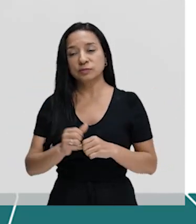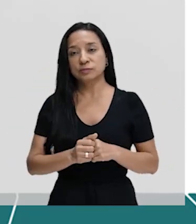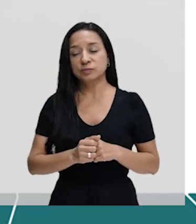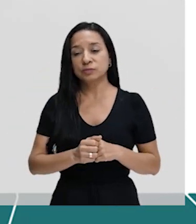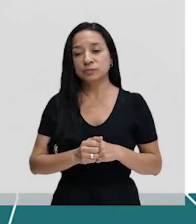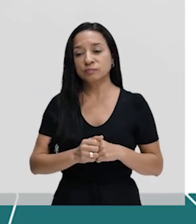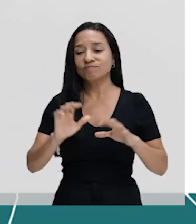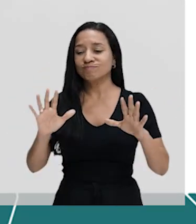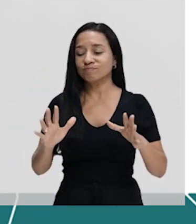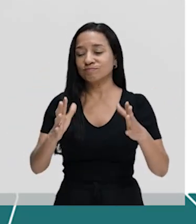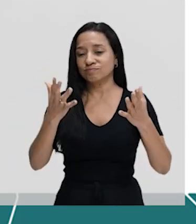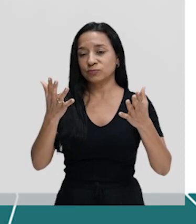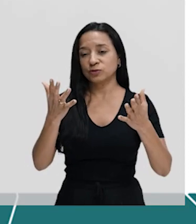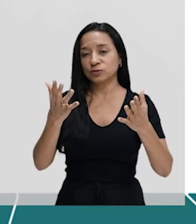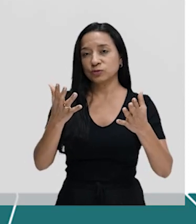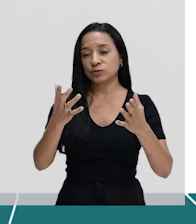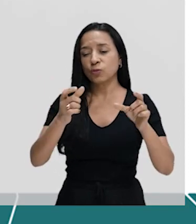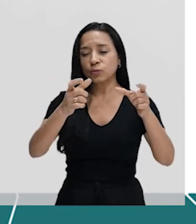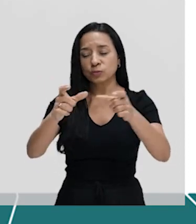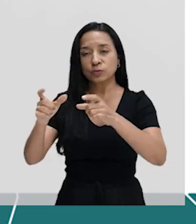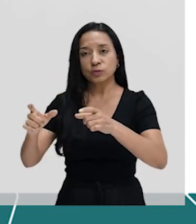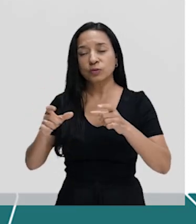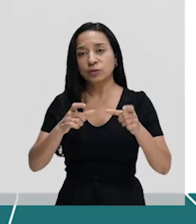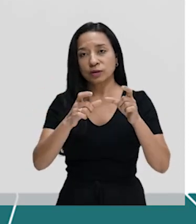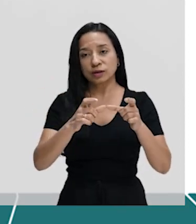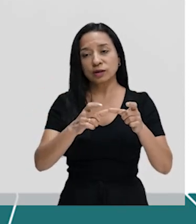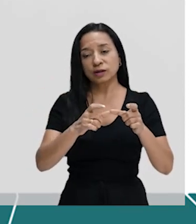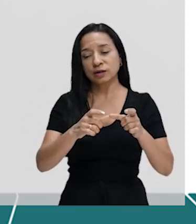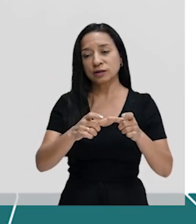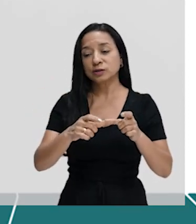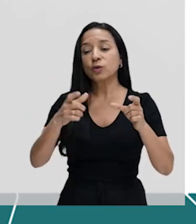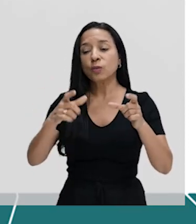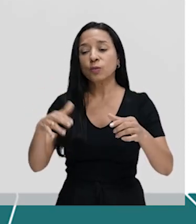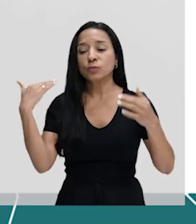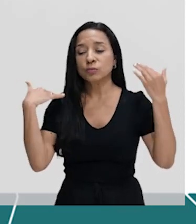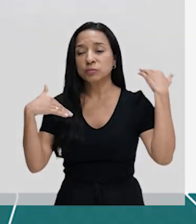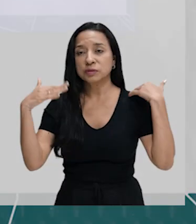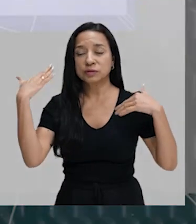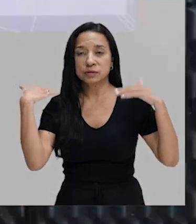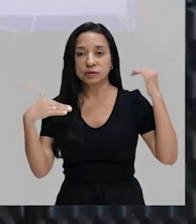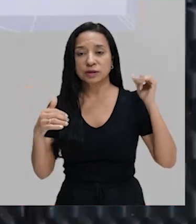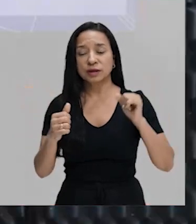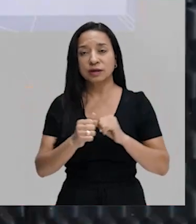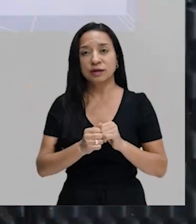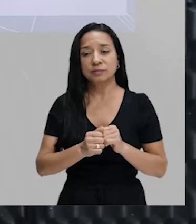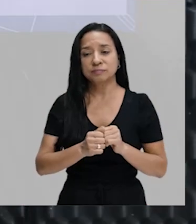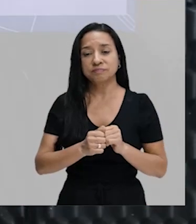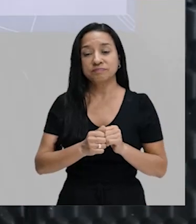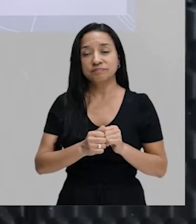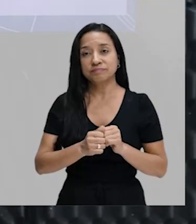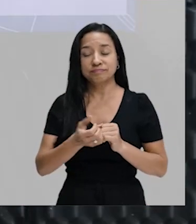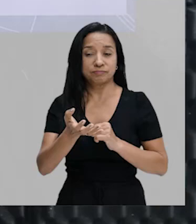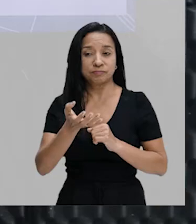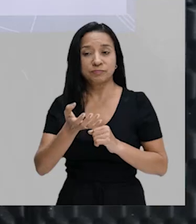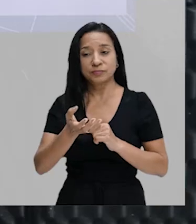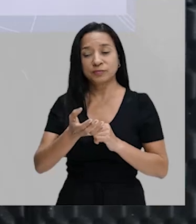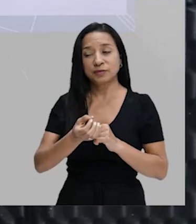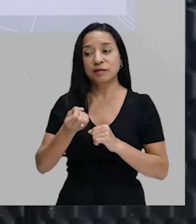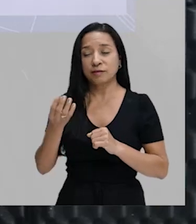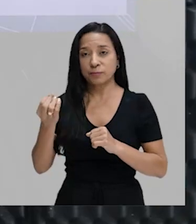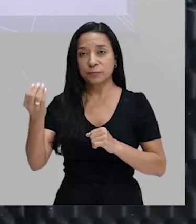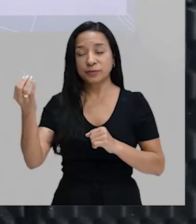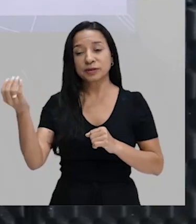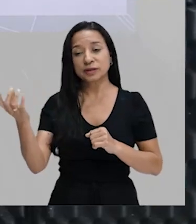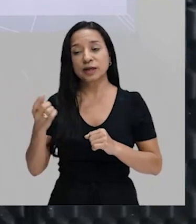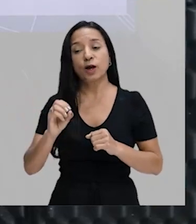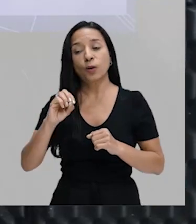tradições, celebrações, locais, pontos turísticos, né? Vai que alguém resolve fazer uma viagem turística